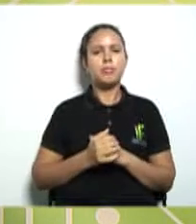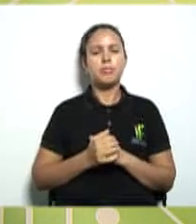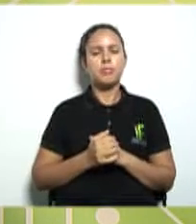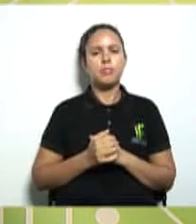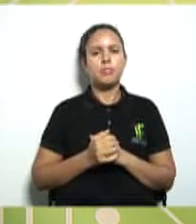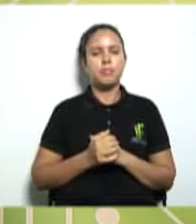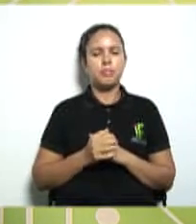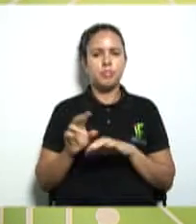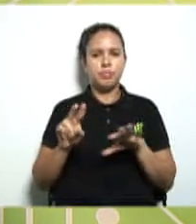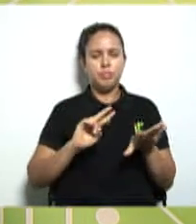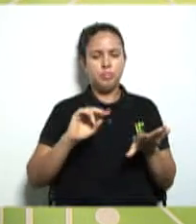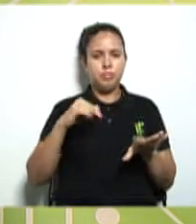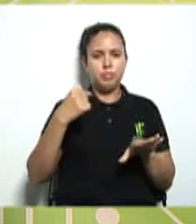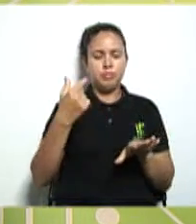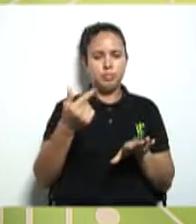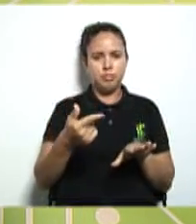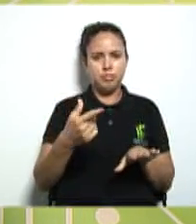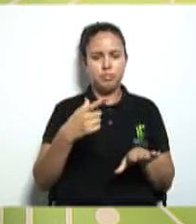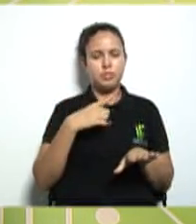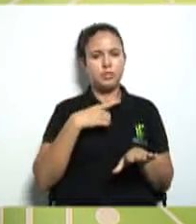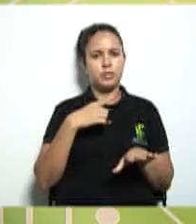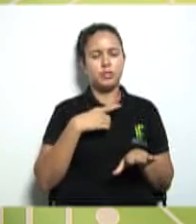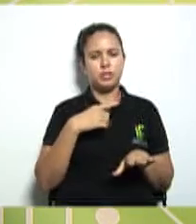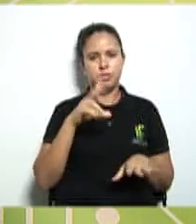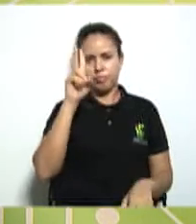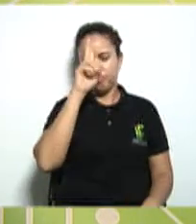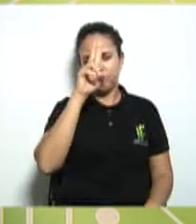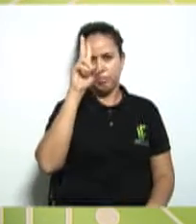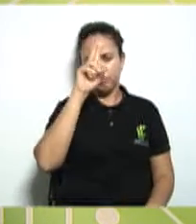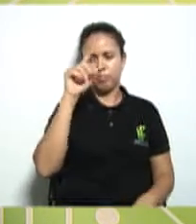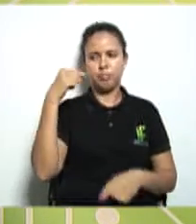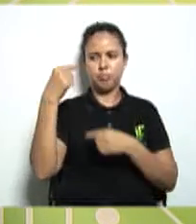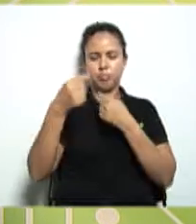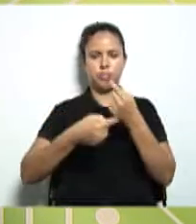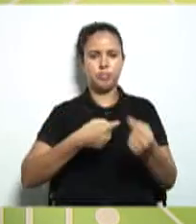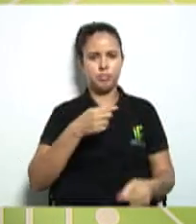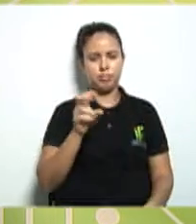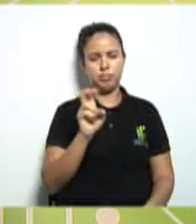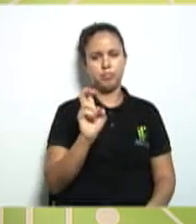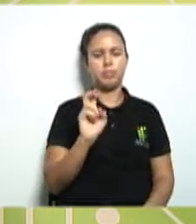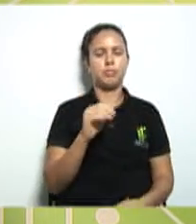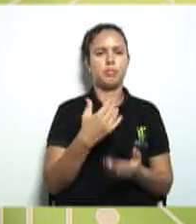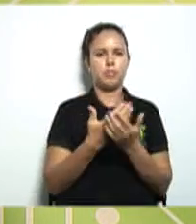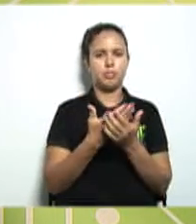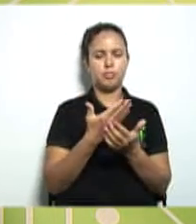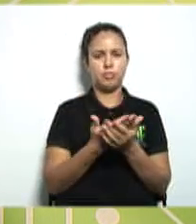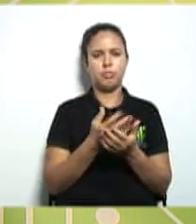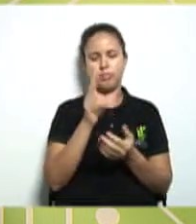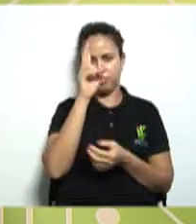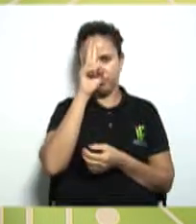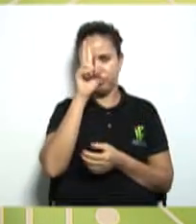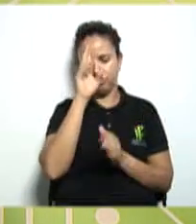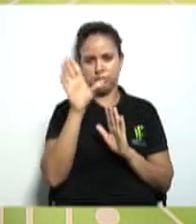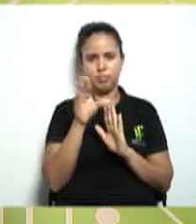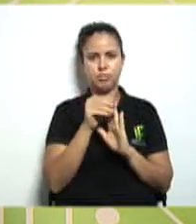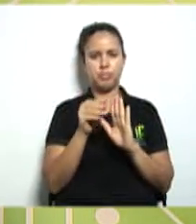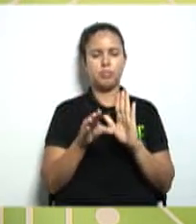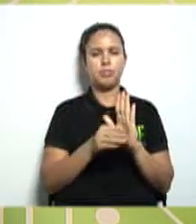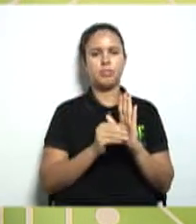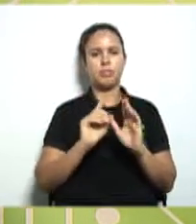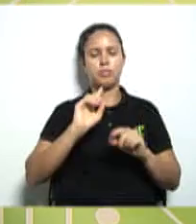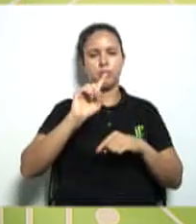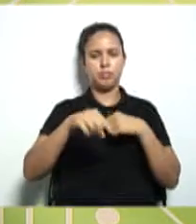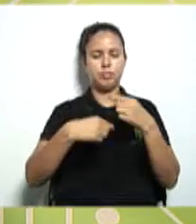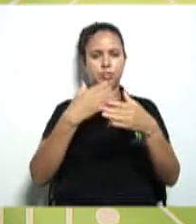Então, na próxima semana, nós vamos ter a nossa revisão, que é a nossa 5ª aula, que é a revisão dos conteúdos para a nossa